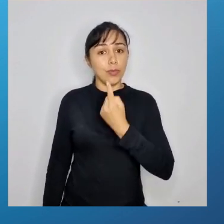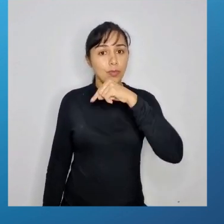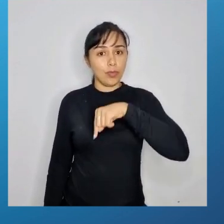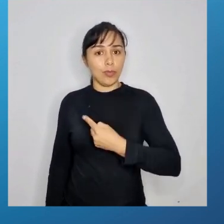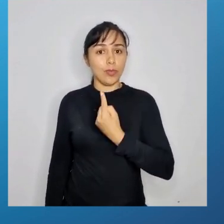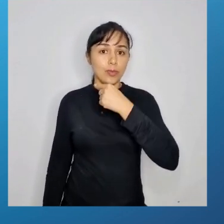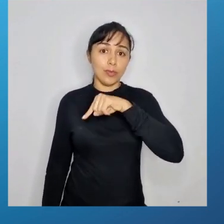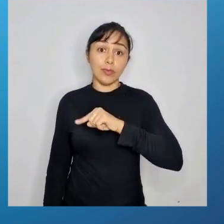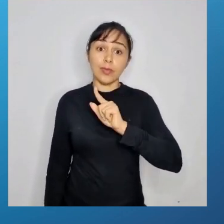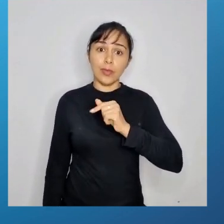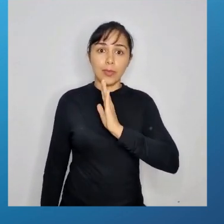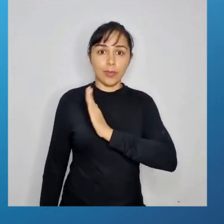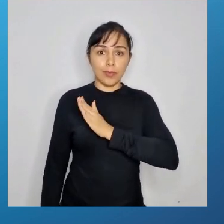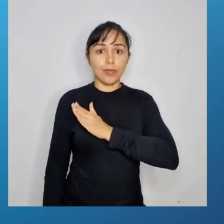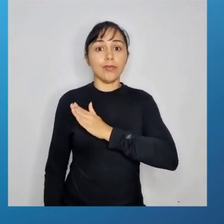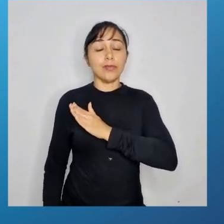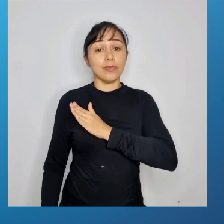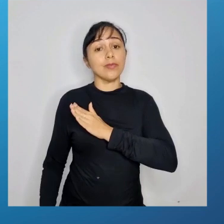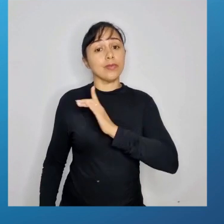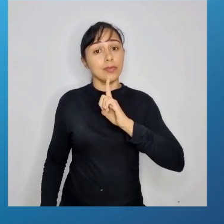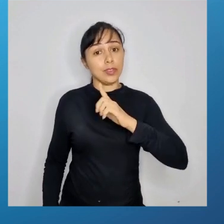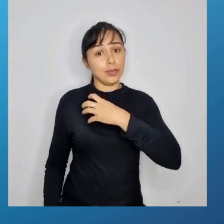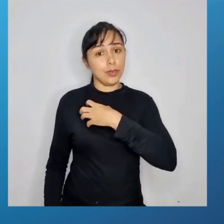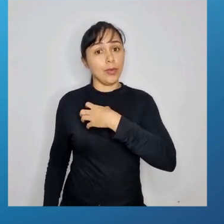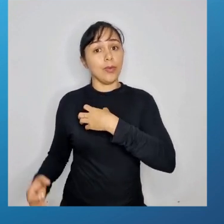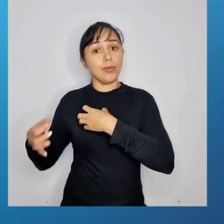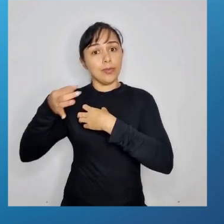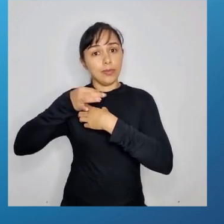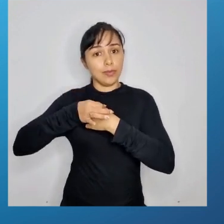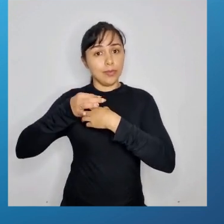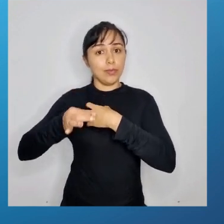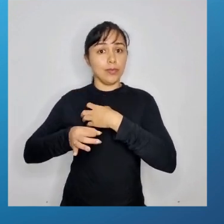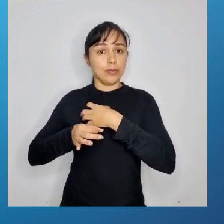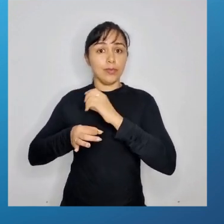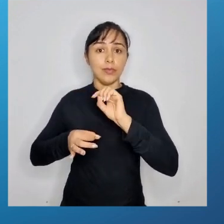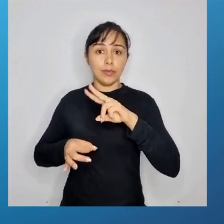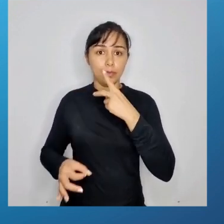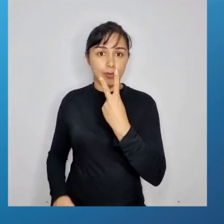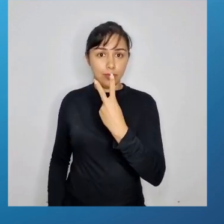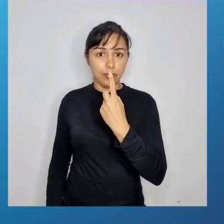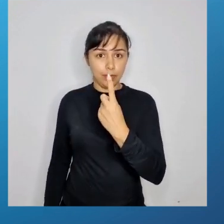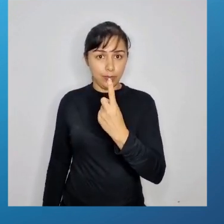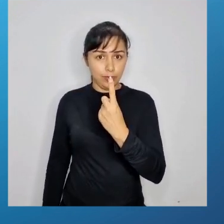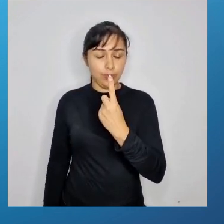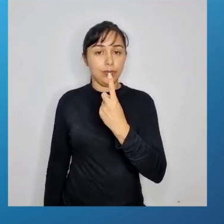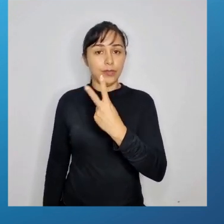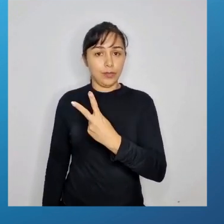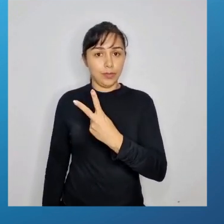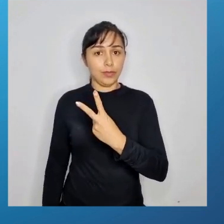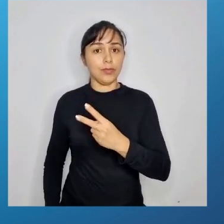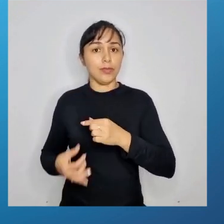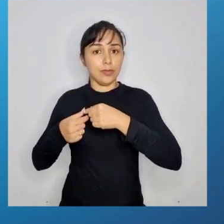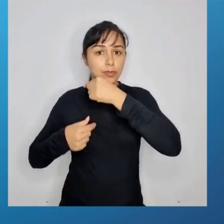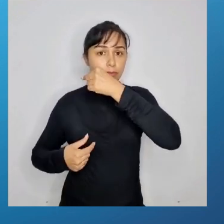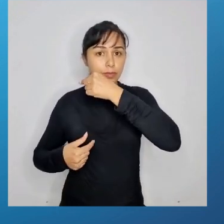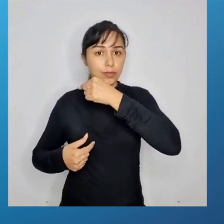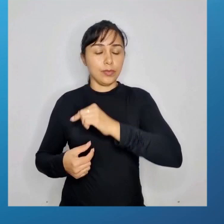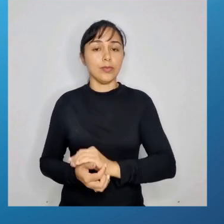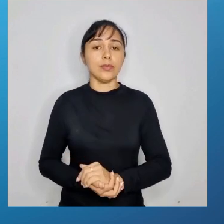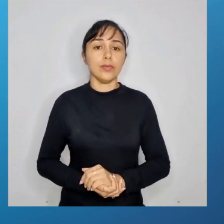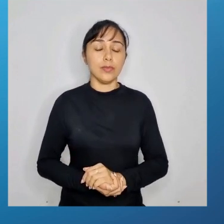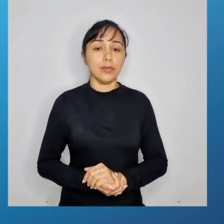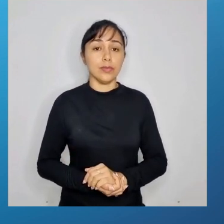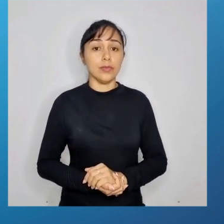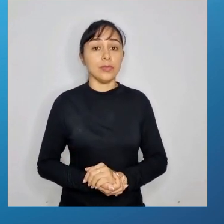peixes, é um coração com uma cavidade apenas, um átrio e outra cavidade, o ventrículo, ou seja, 2 cavidades. Já